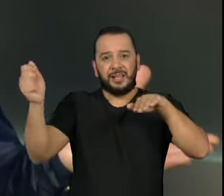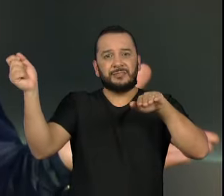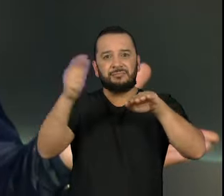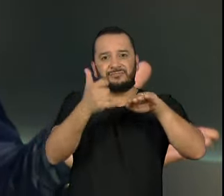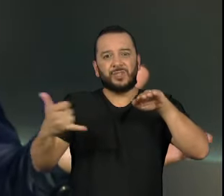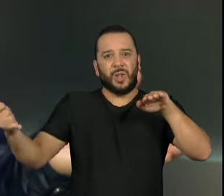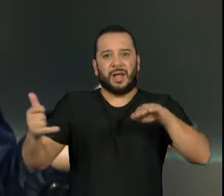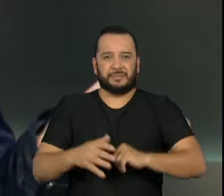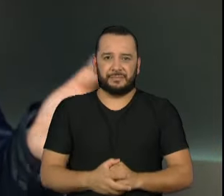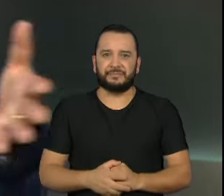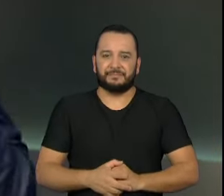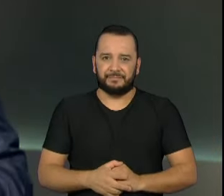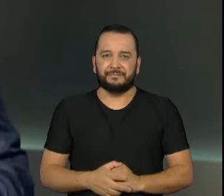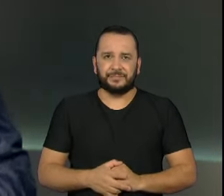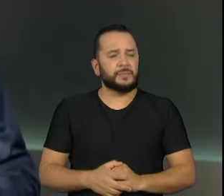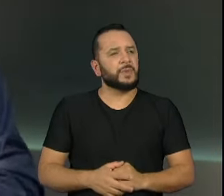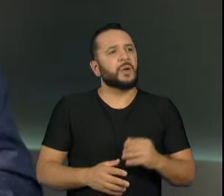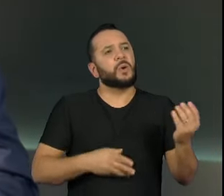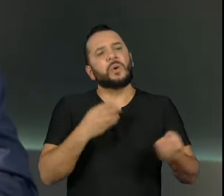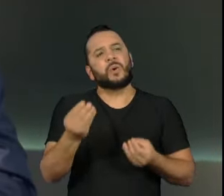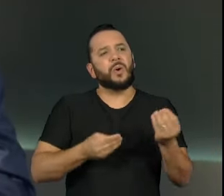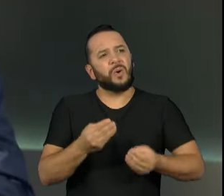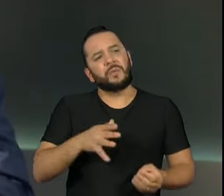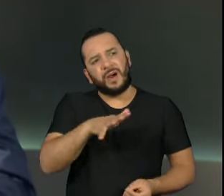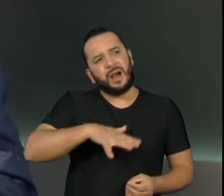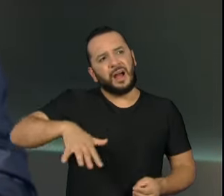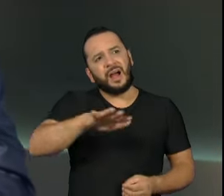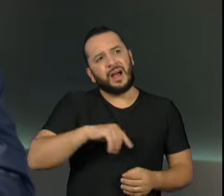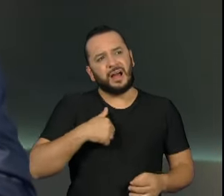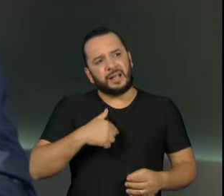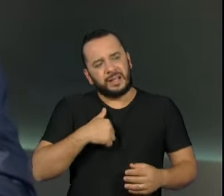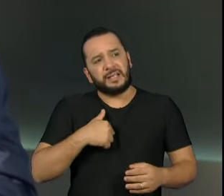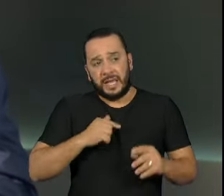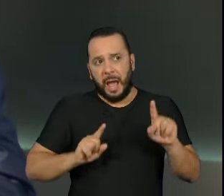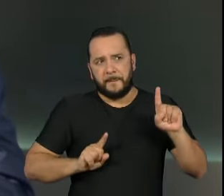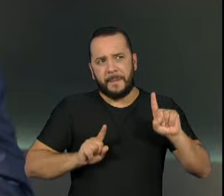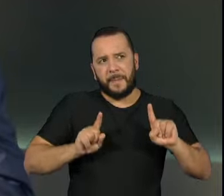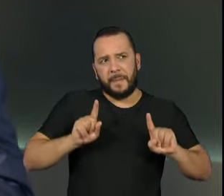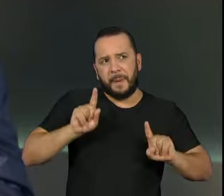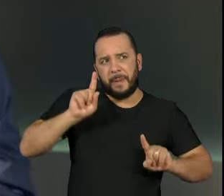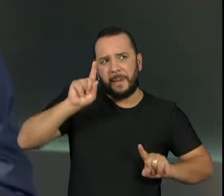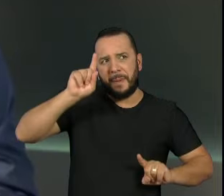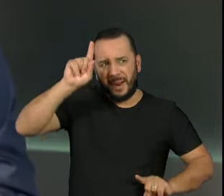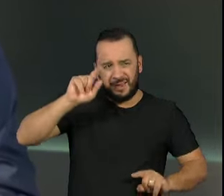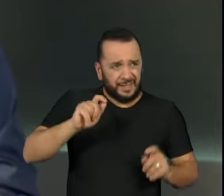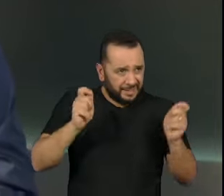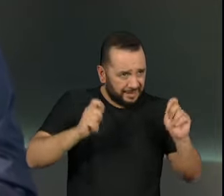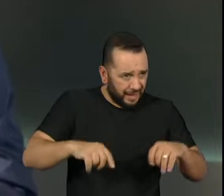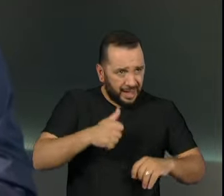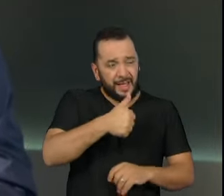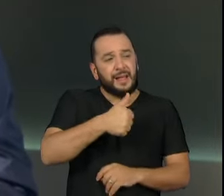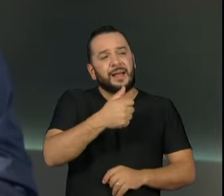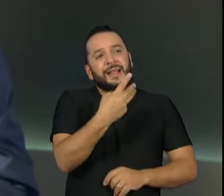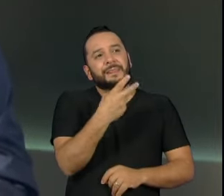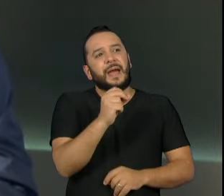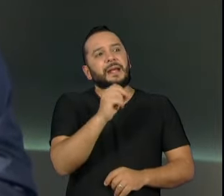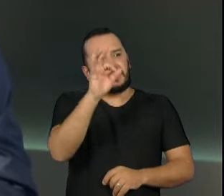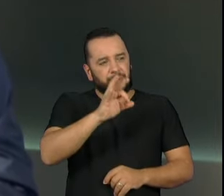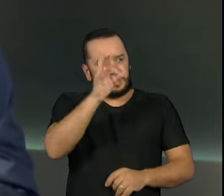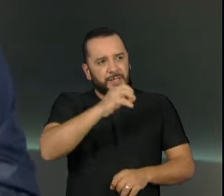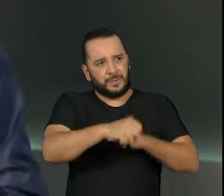as previsões de crescimento do setor? Eu estava vendo aqui previsões otimistas, 10% em 2030